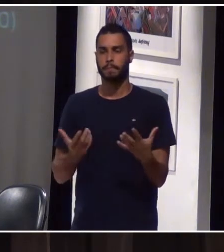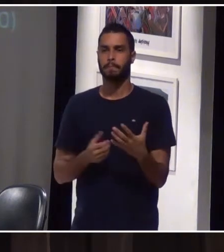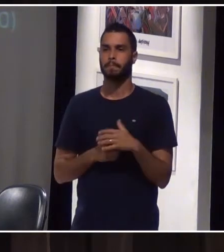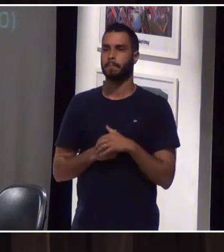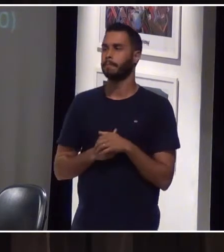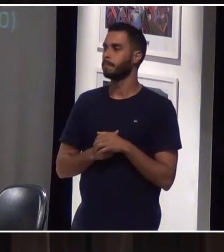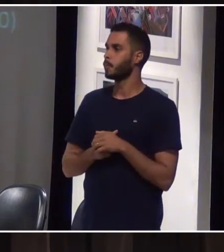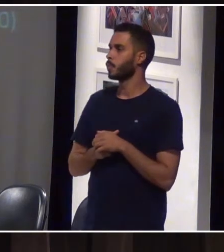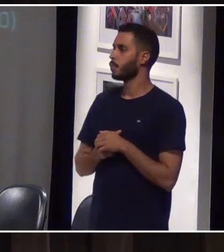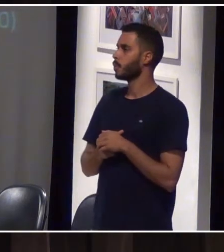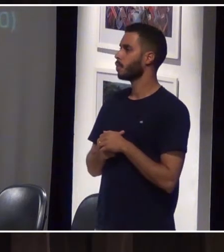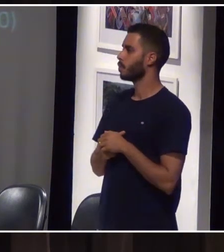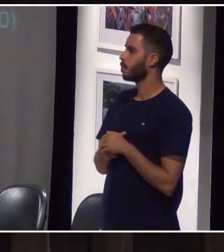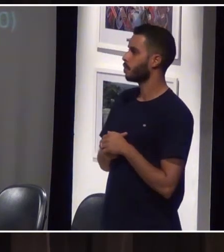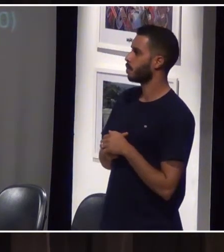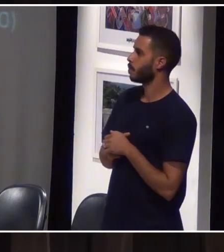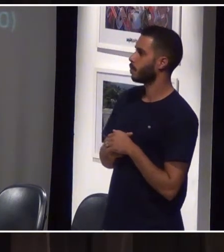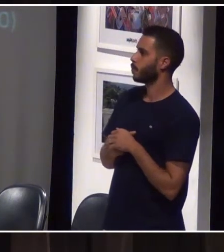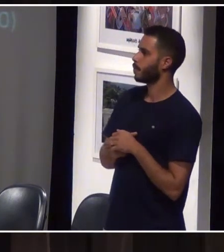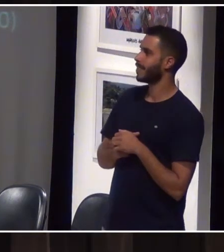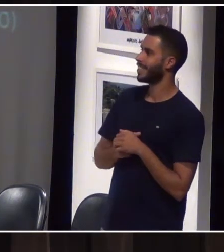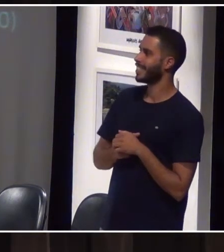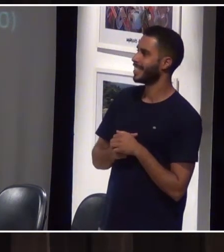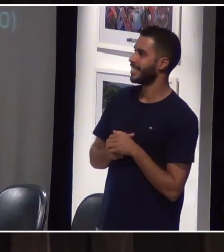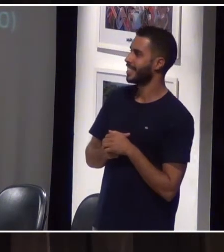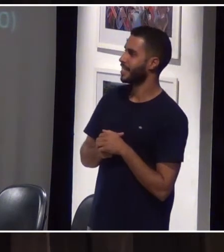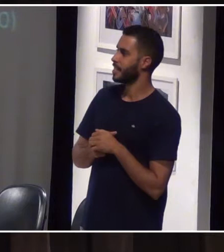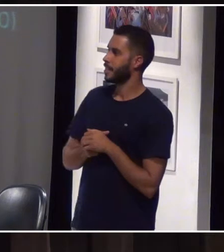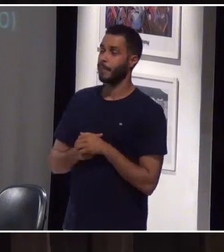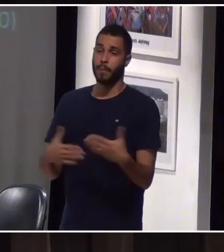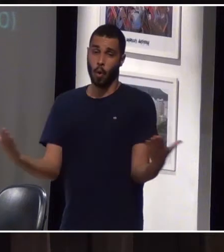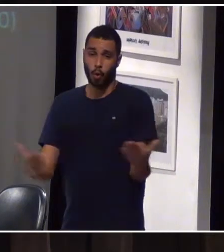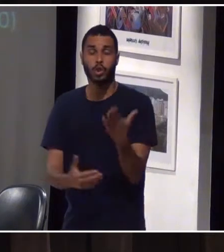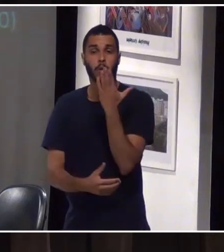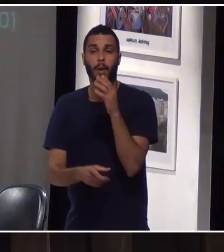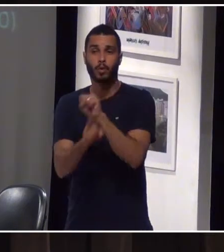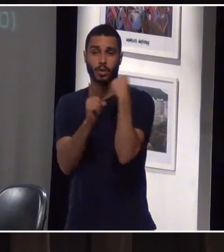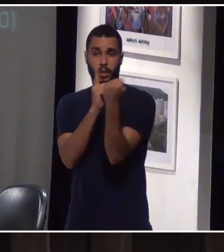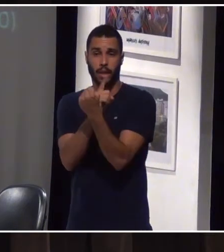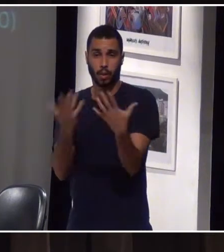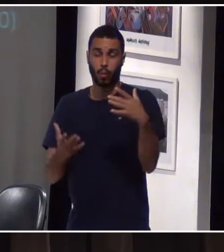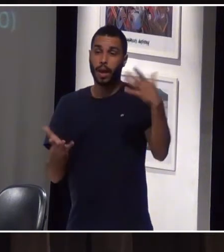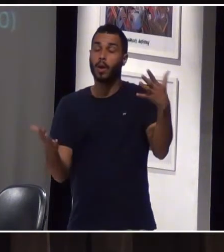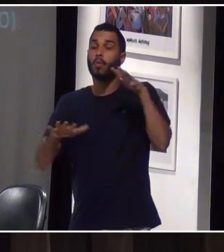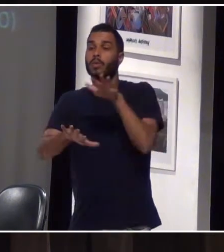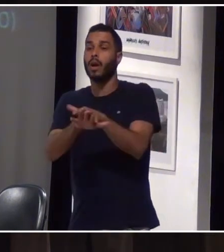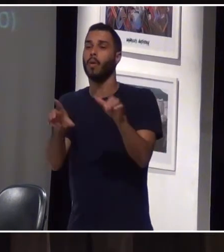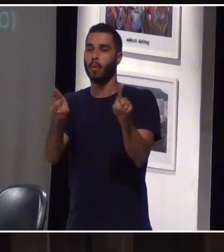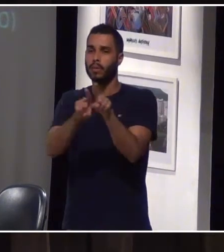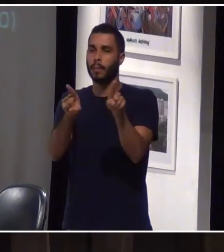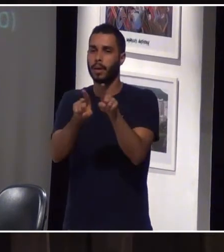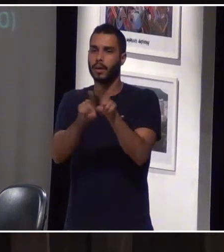nem ruim, mas é necessário para o tipo de sociedade que a gente tem. Então, a inclusão